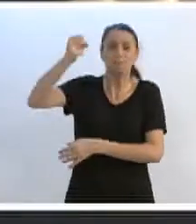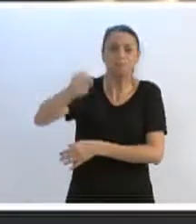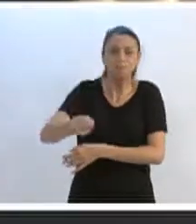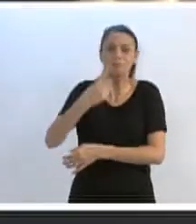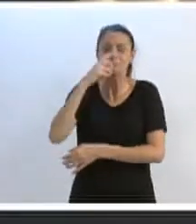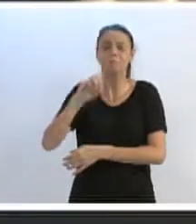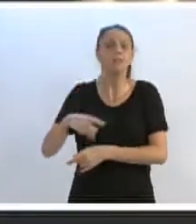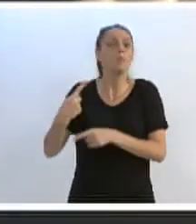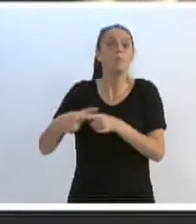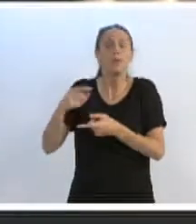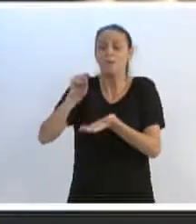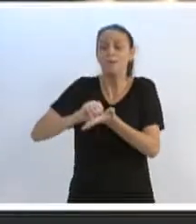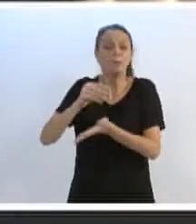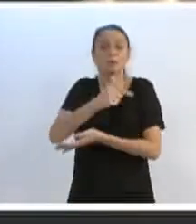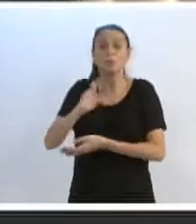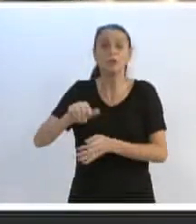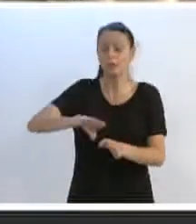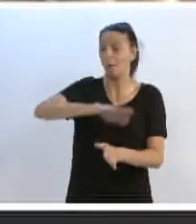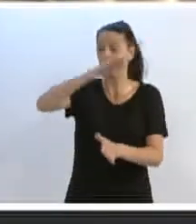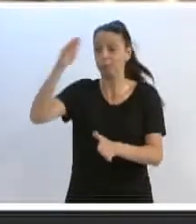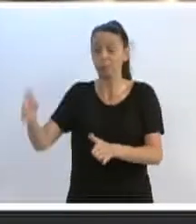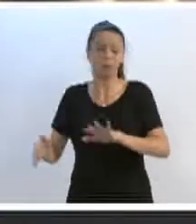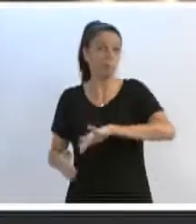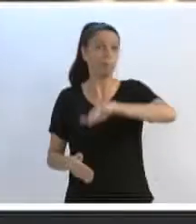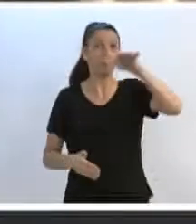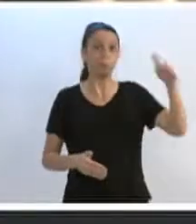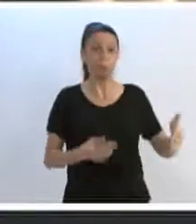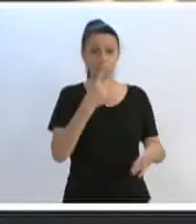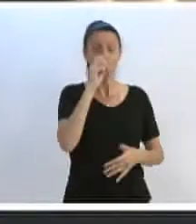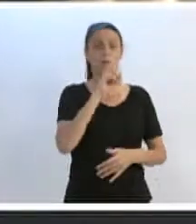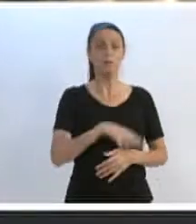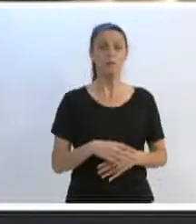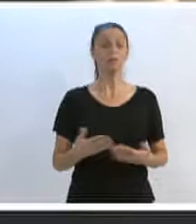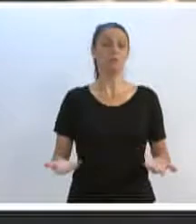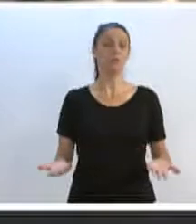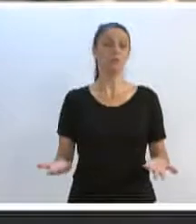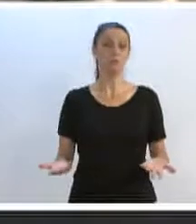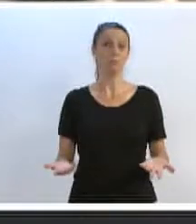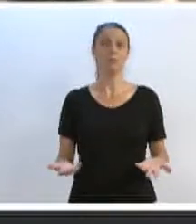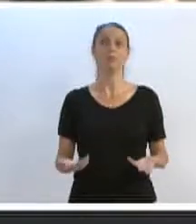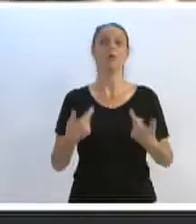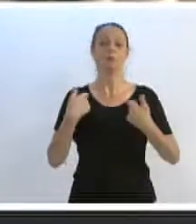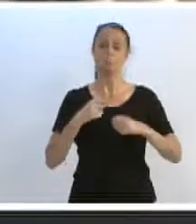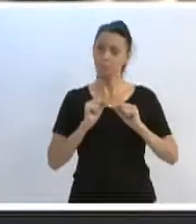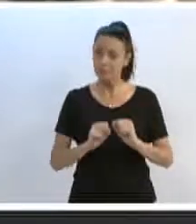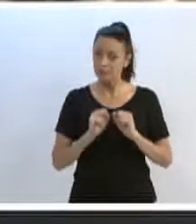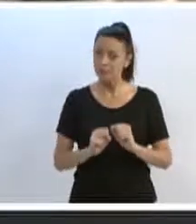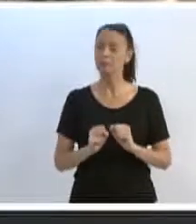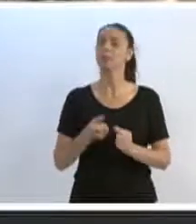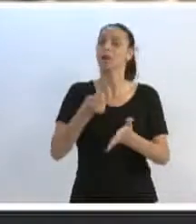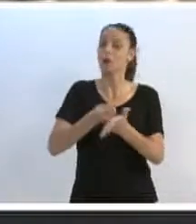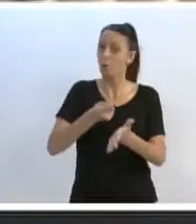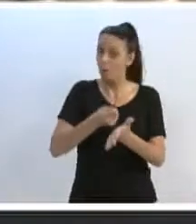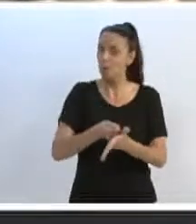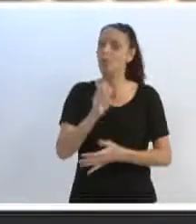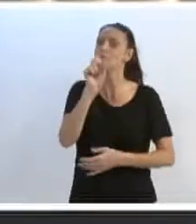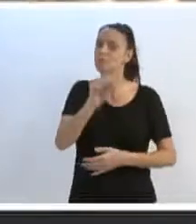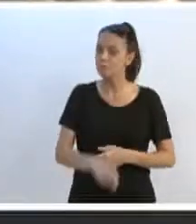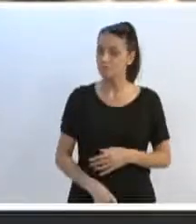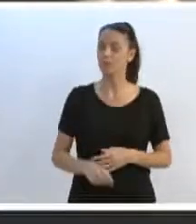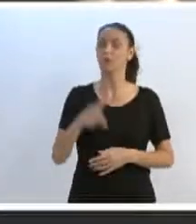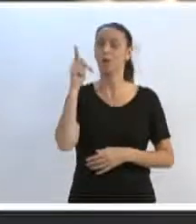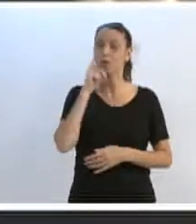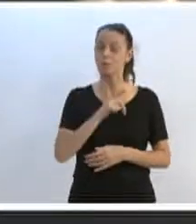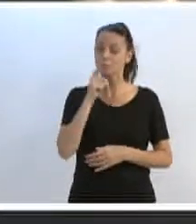por causa realmente do grande volume. Então, realmente, são alguns assuntos que nós temos aqui, enquanto vereadores, fazer essa cobrança, assim, para que a gente tenha, assim, o processo